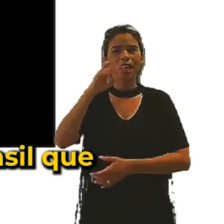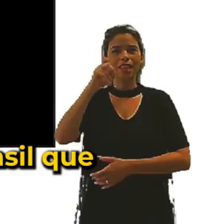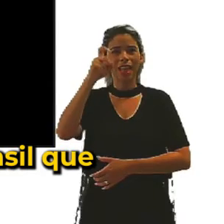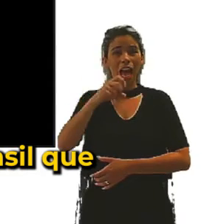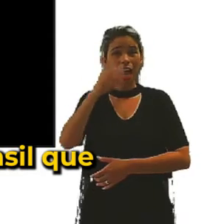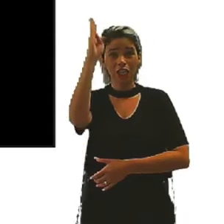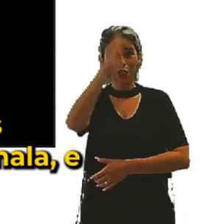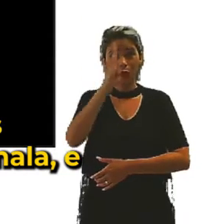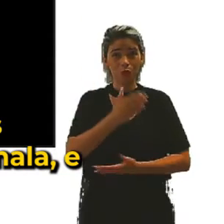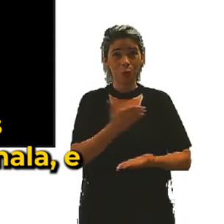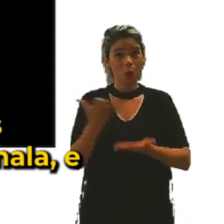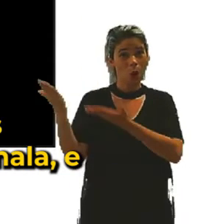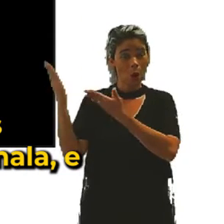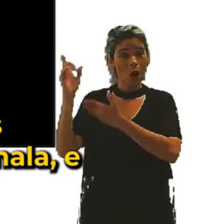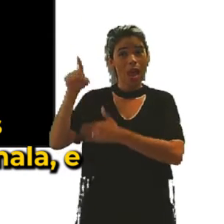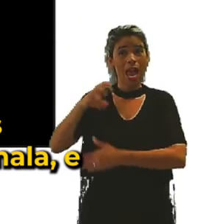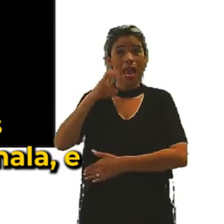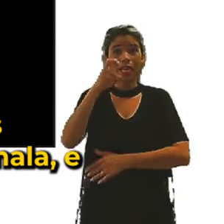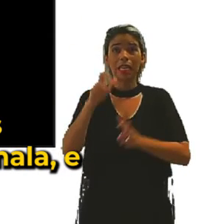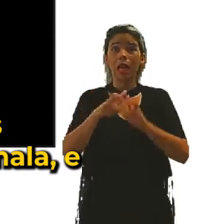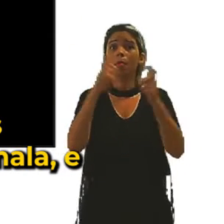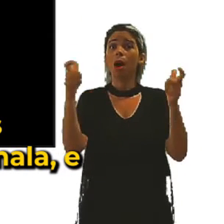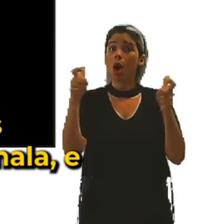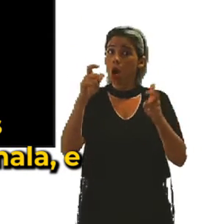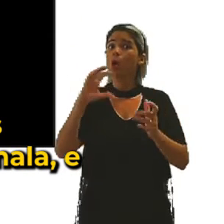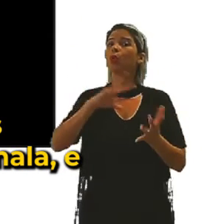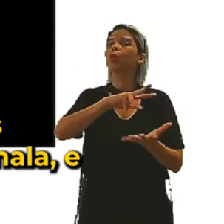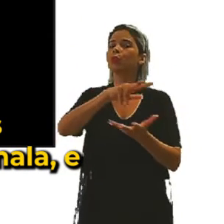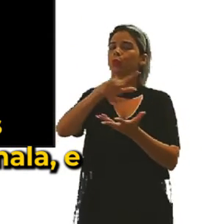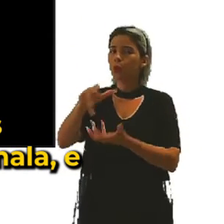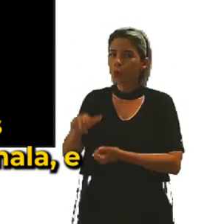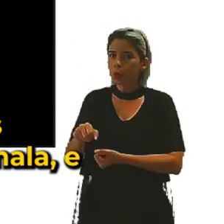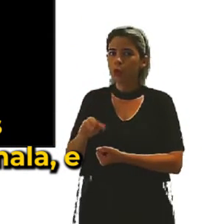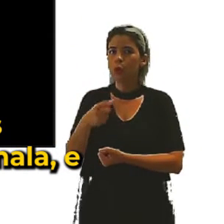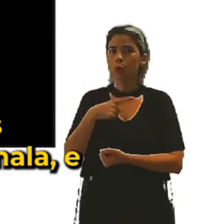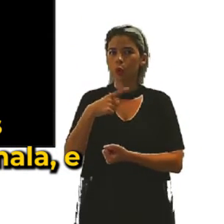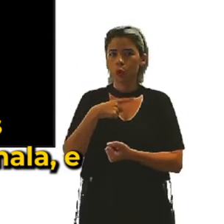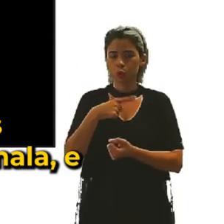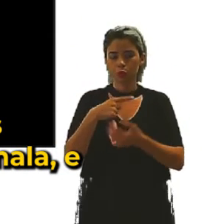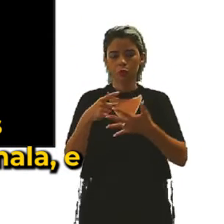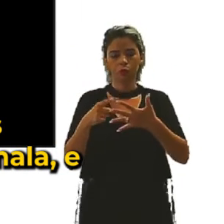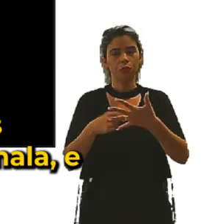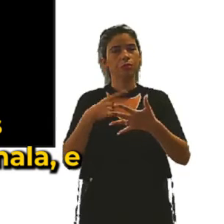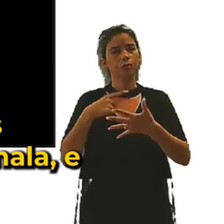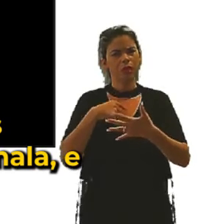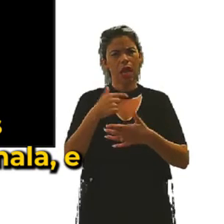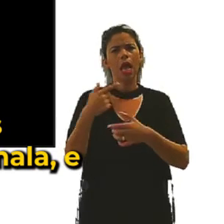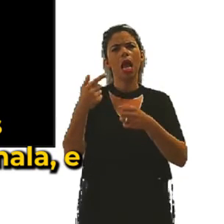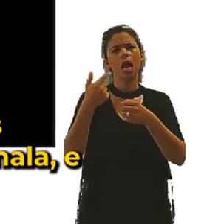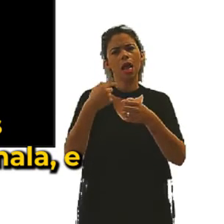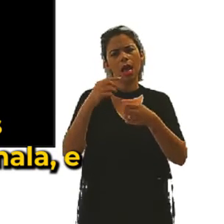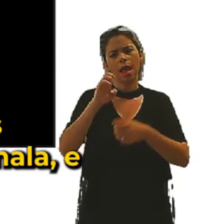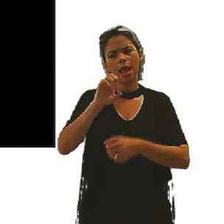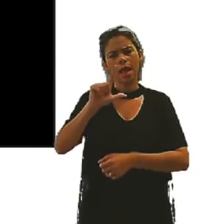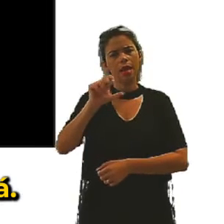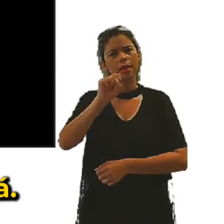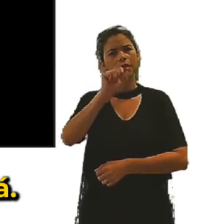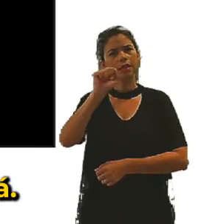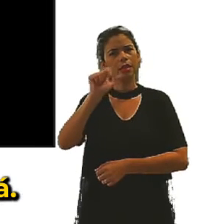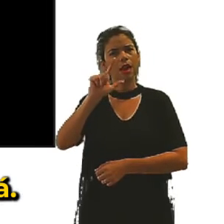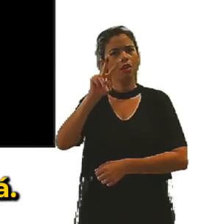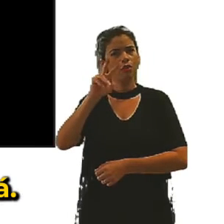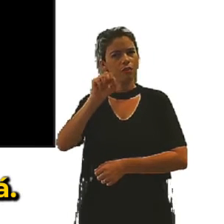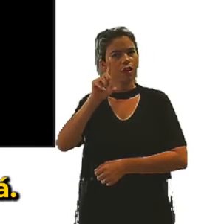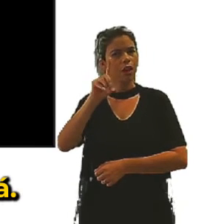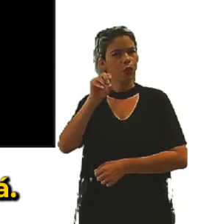está exposta aí, ela é a 5ª maior do mundo, atrás somente de El Salvador, Colômbia, Guatemala e Rússia. Olhem